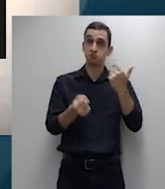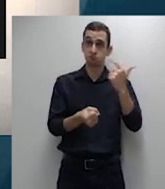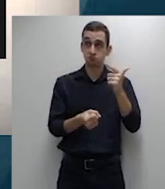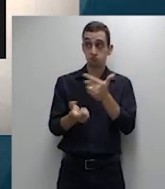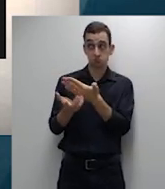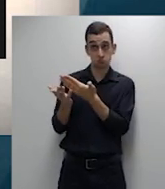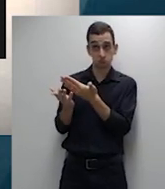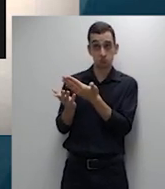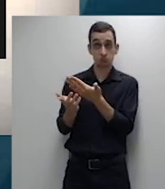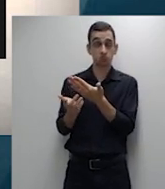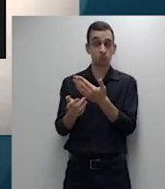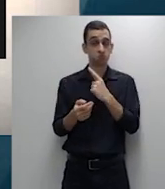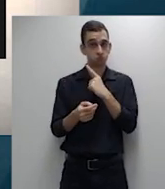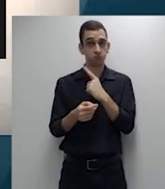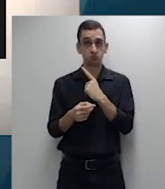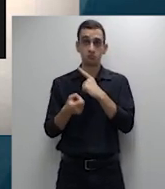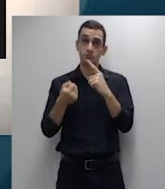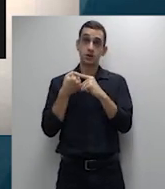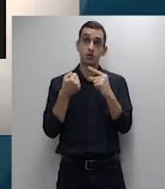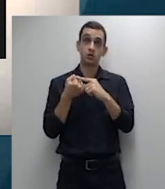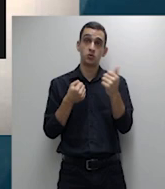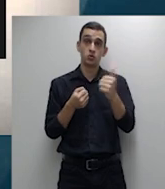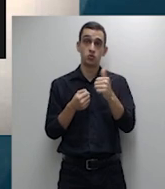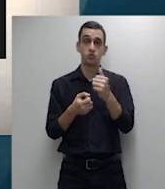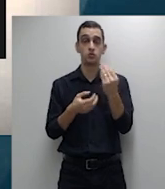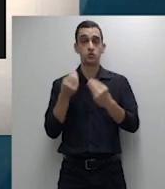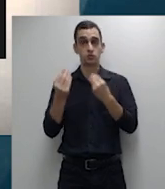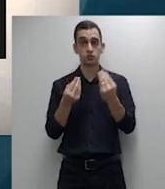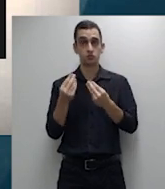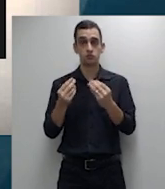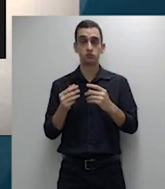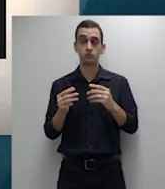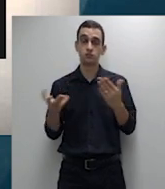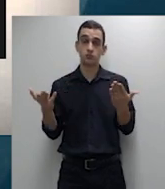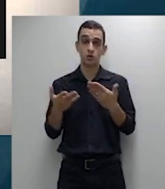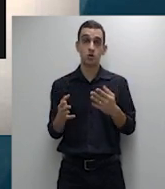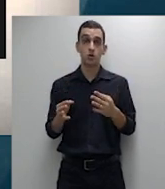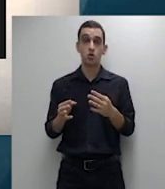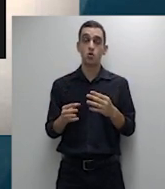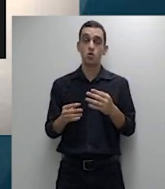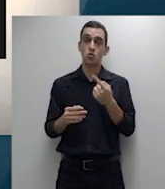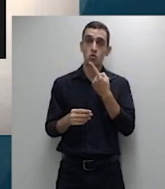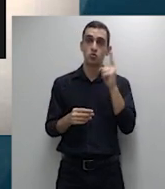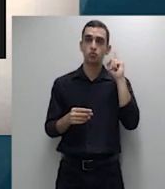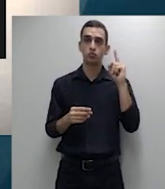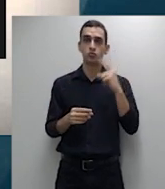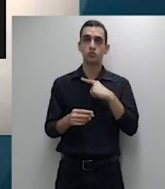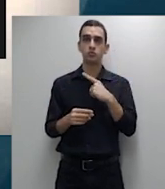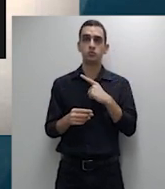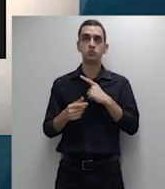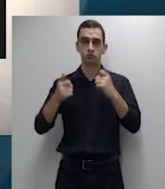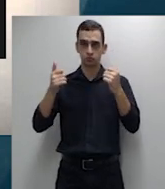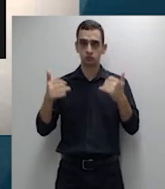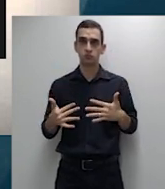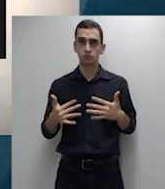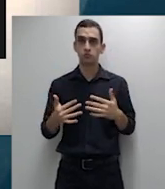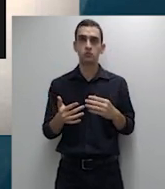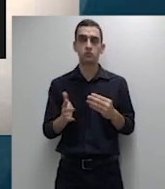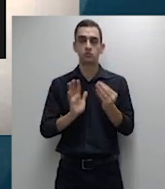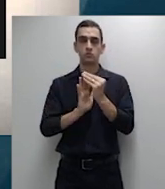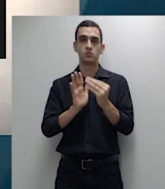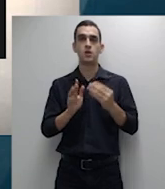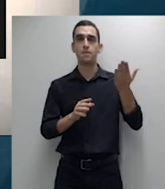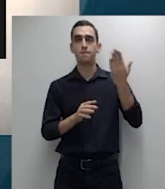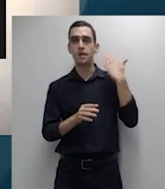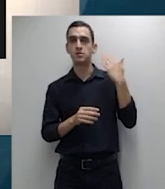acidente não poderia ter também essa interpretação e para encerrar sua Presidente uma informação limpeza da primeira